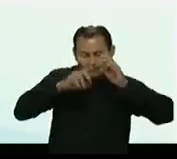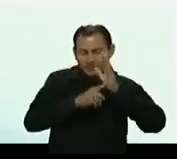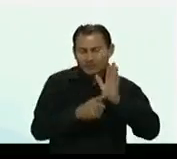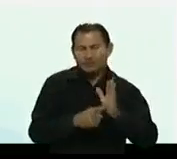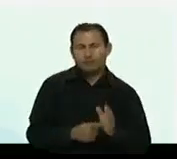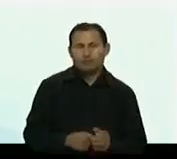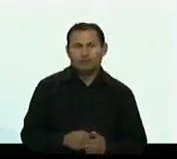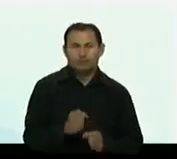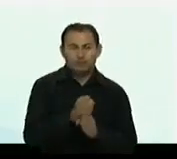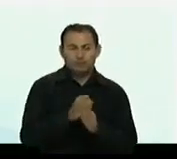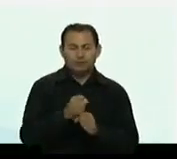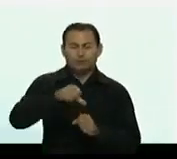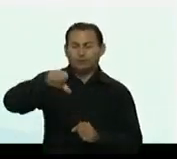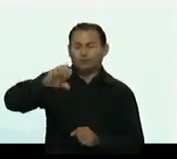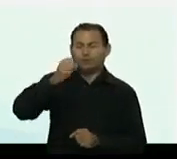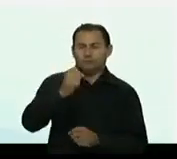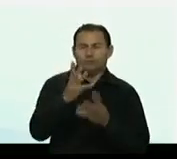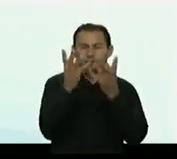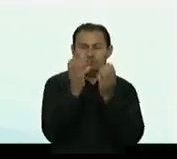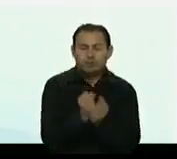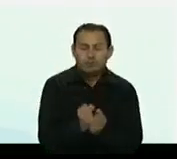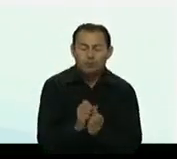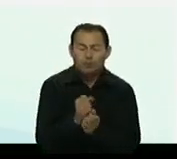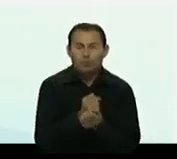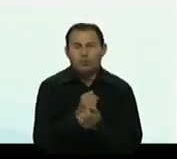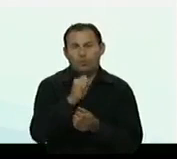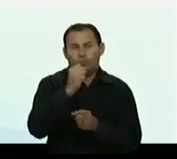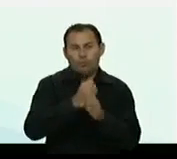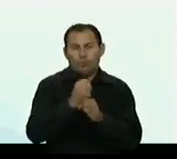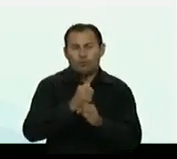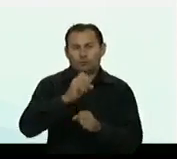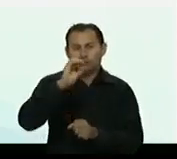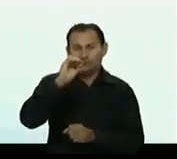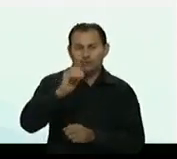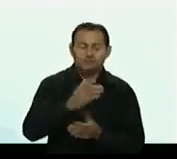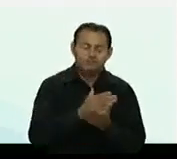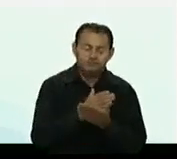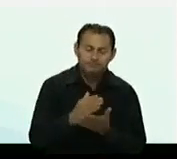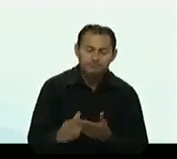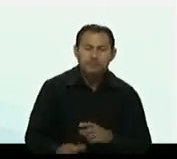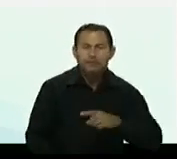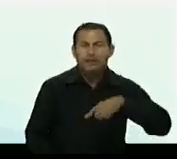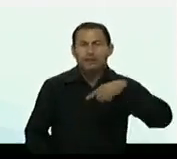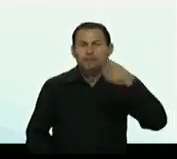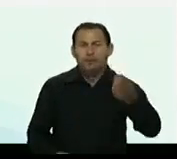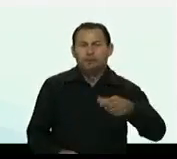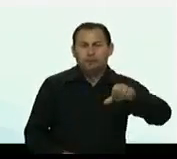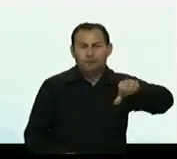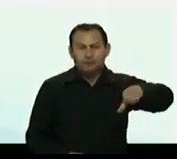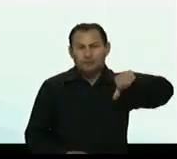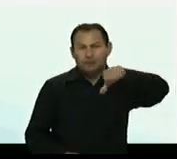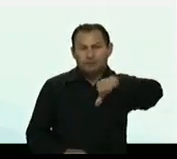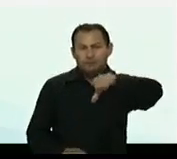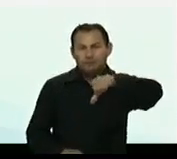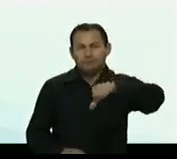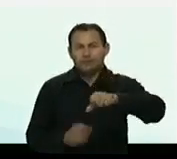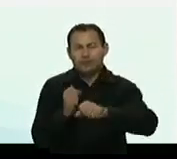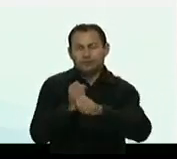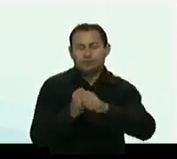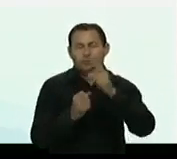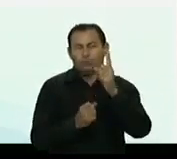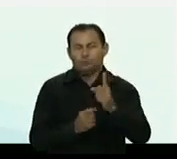que no ano de 98 vai ser considerado o ano zero, que é quando vai começar. Depois, em 99, ano